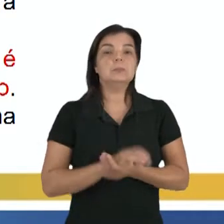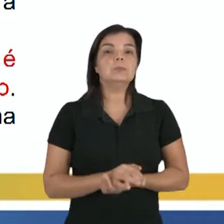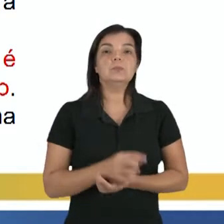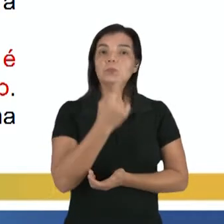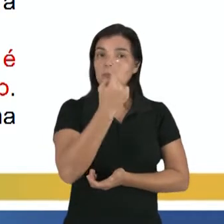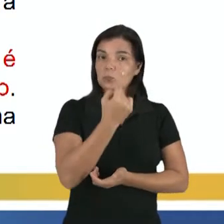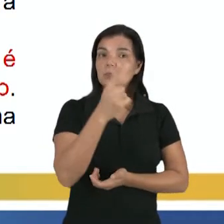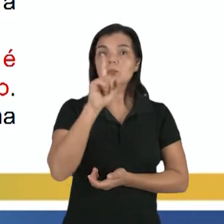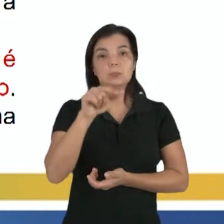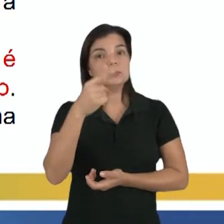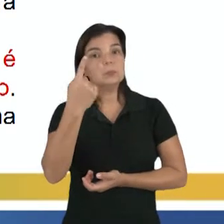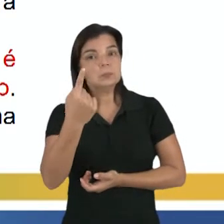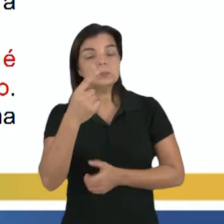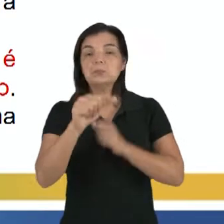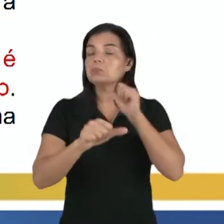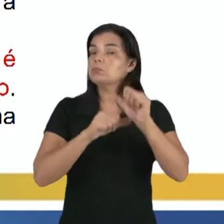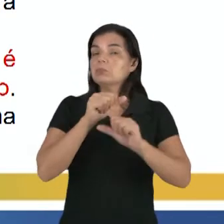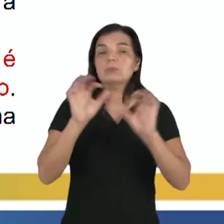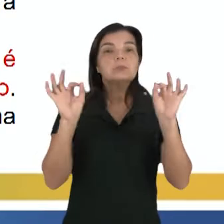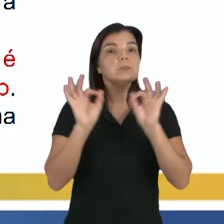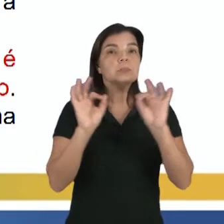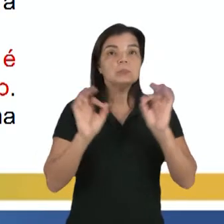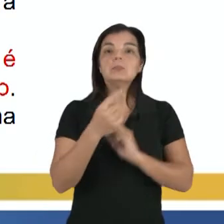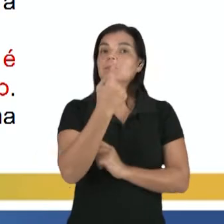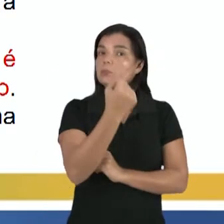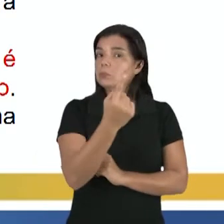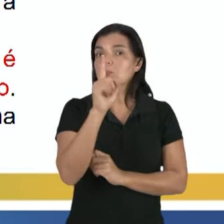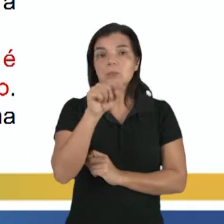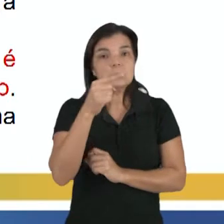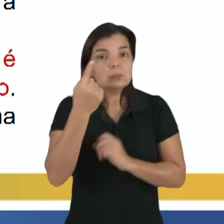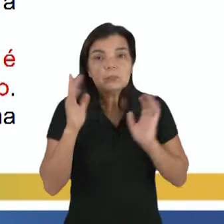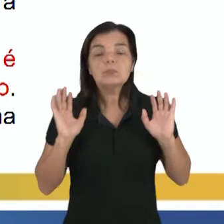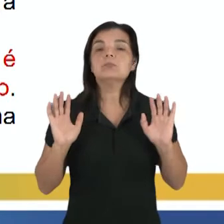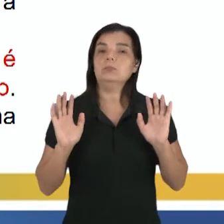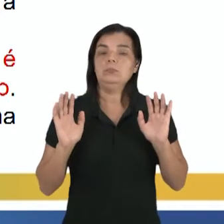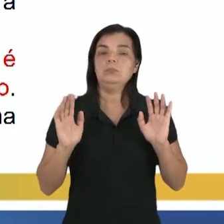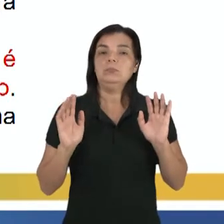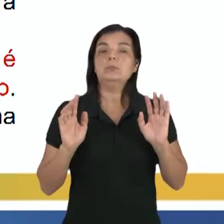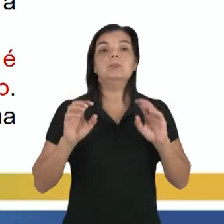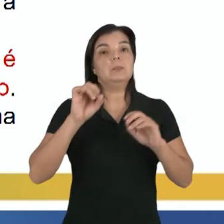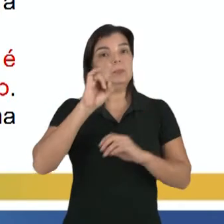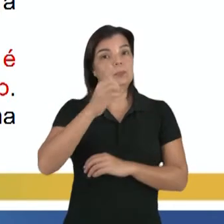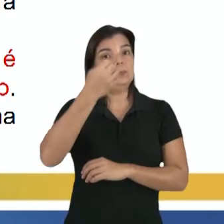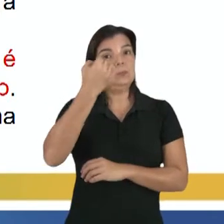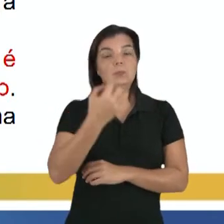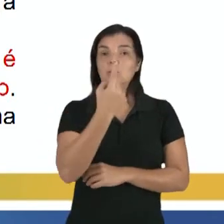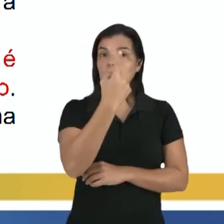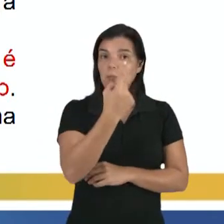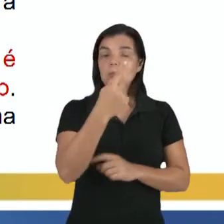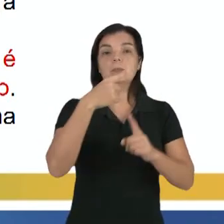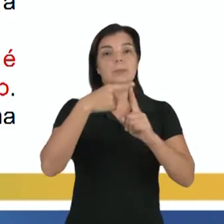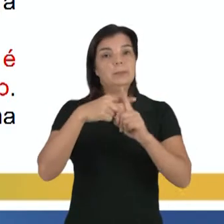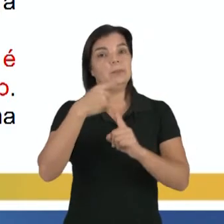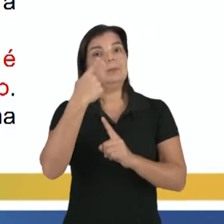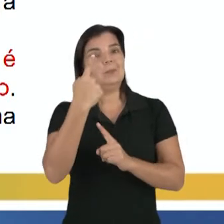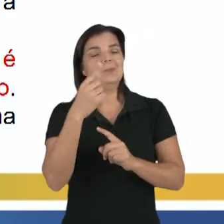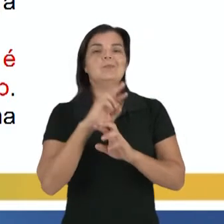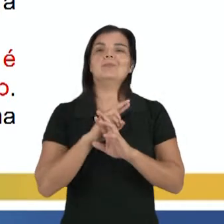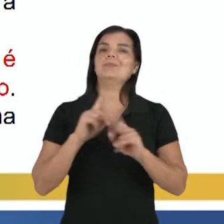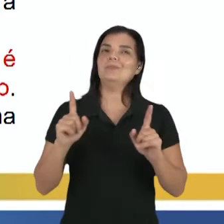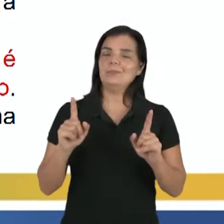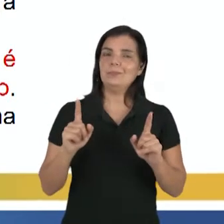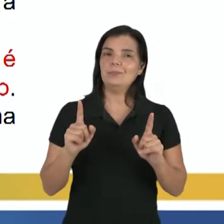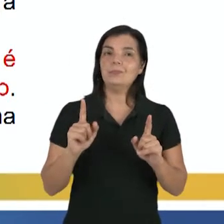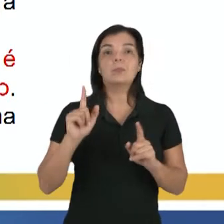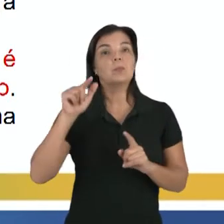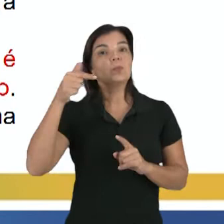1 é 1, não vai mudar em lugar nenhum. 1 é 1 é 1. Embora tendo 1, agora se eu dissesse 1 mais 1 é diferente, que já vai